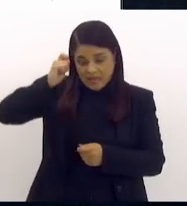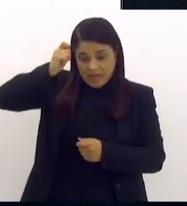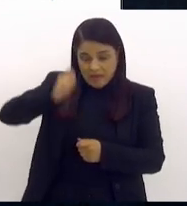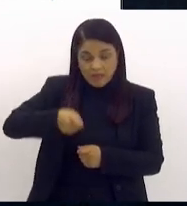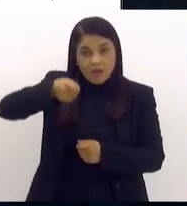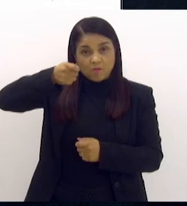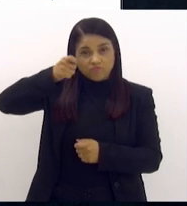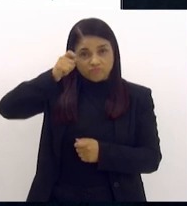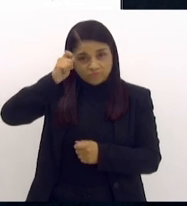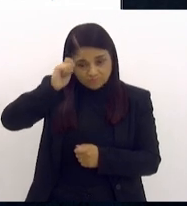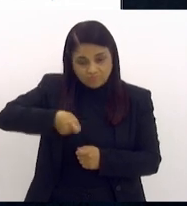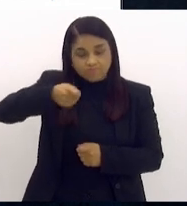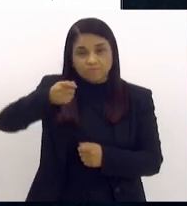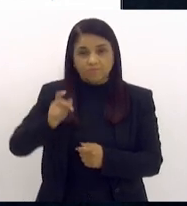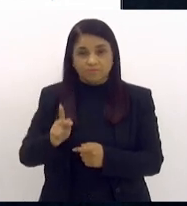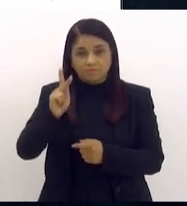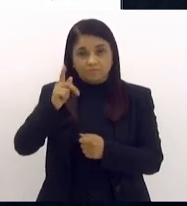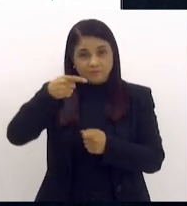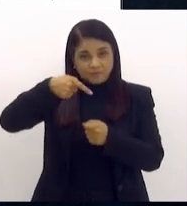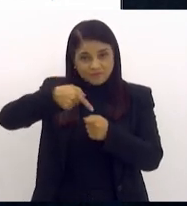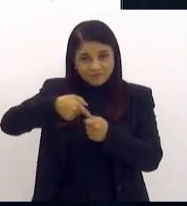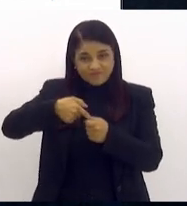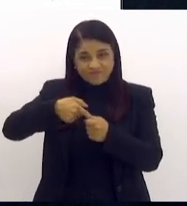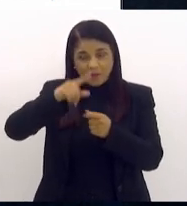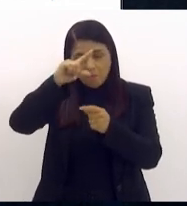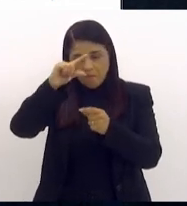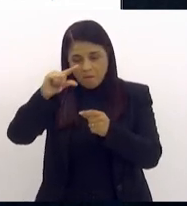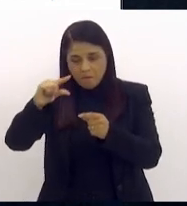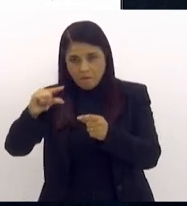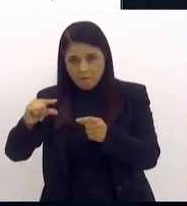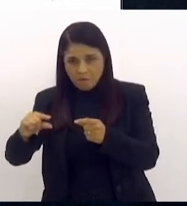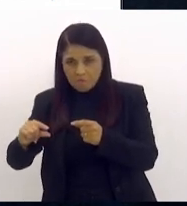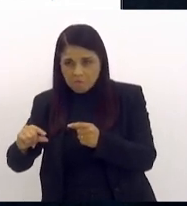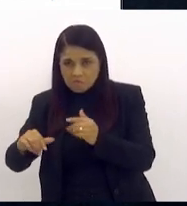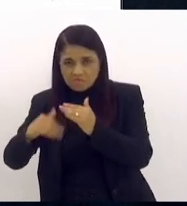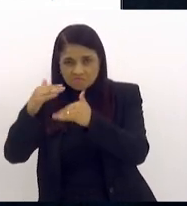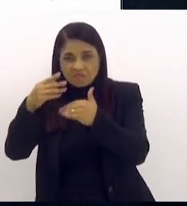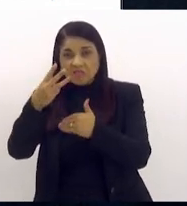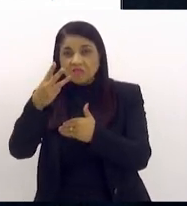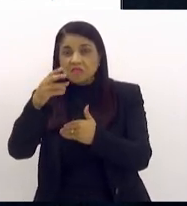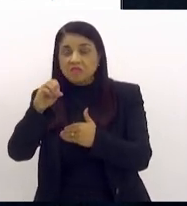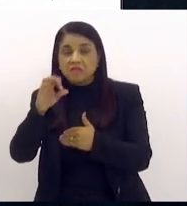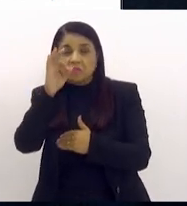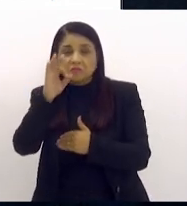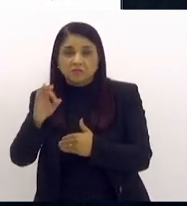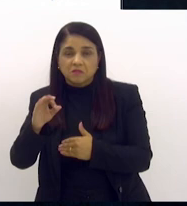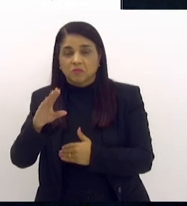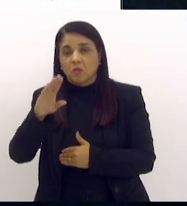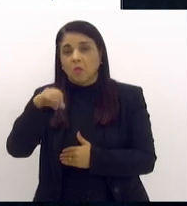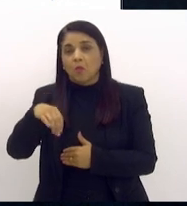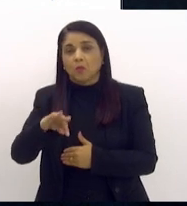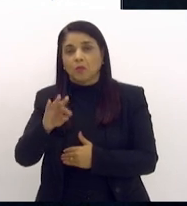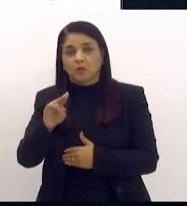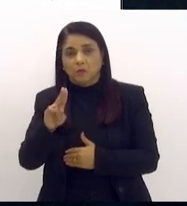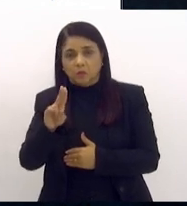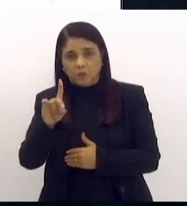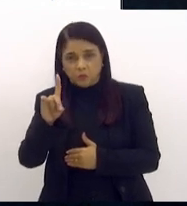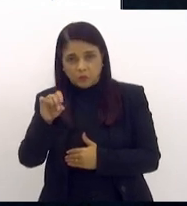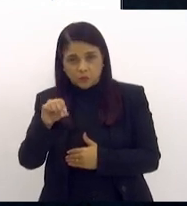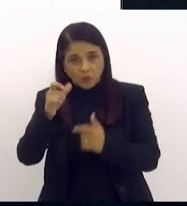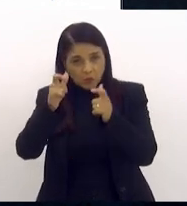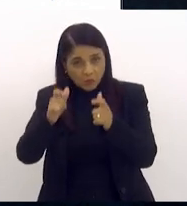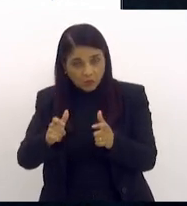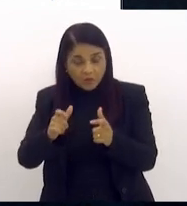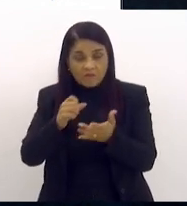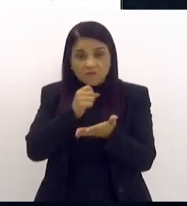blocos de petróleo isso acaba caindo ali paraa etapa de desenvolvimento só para 30% de conteúdo local ou seja aí você vai